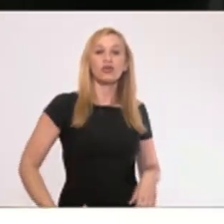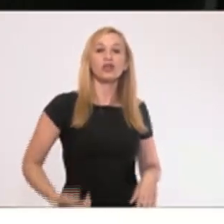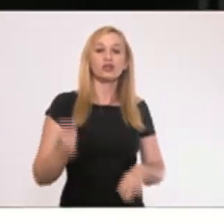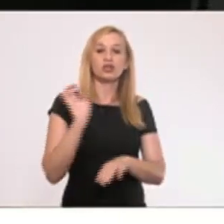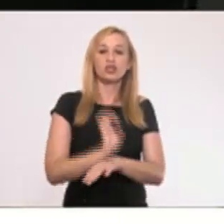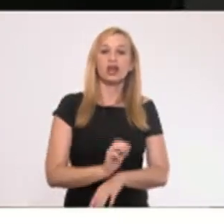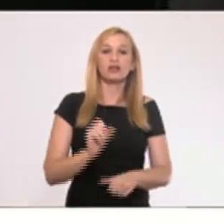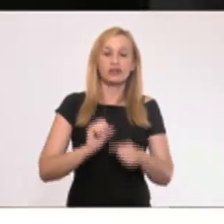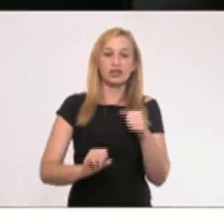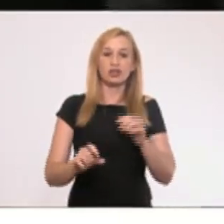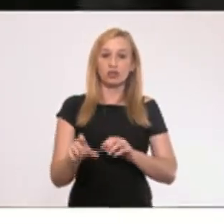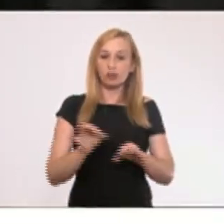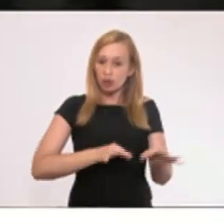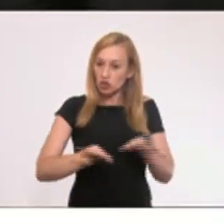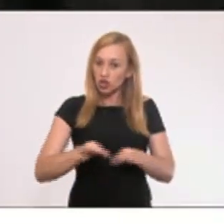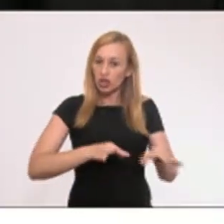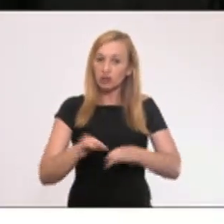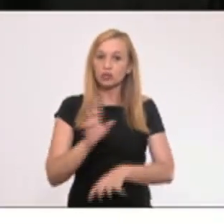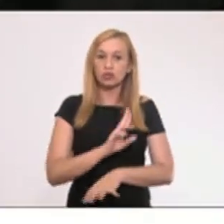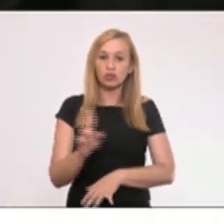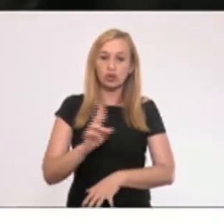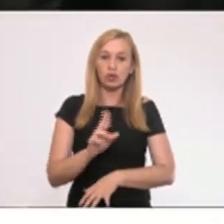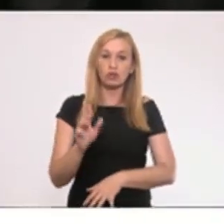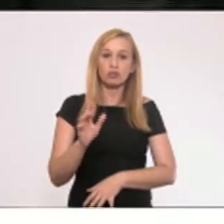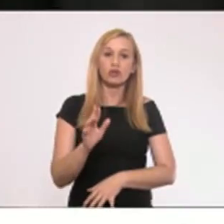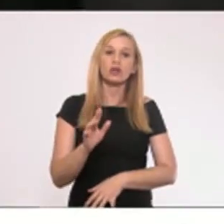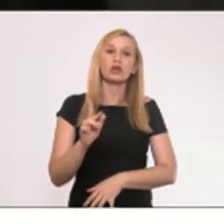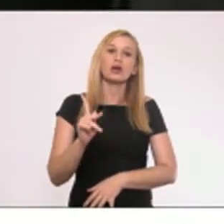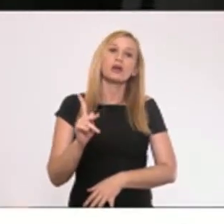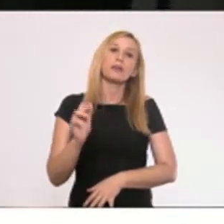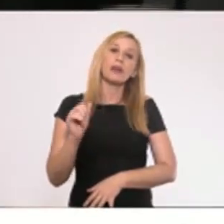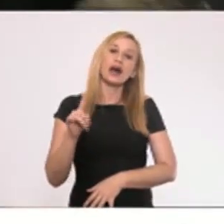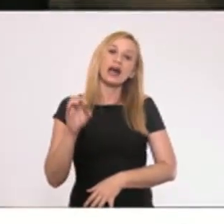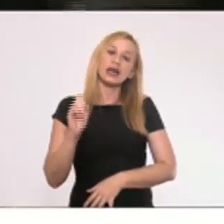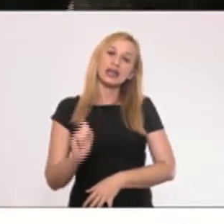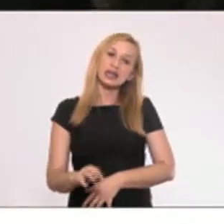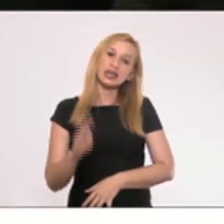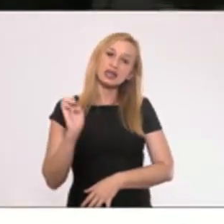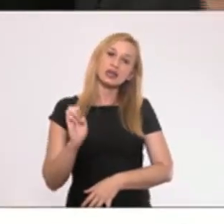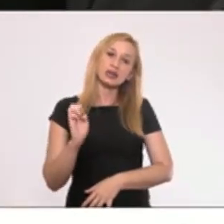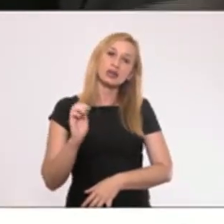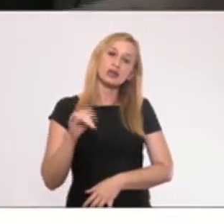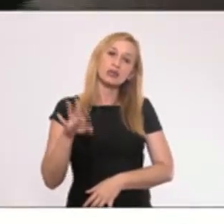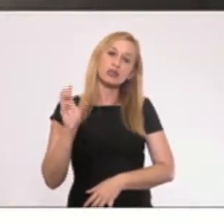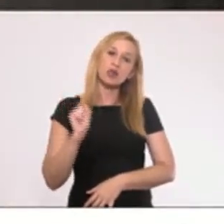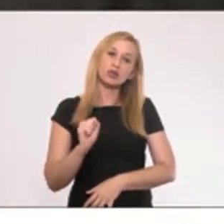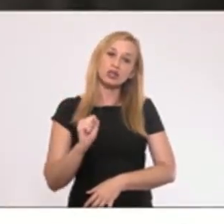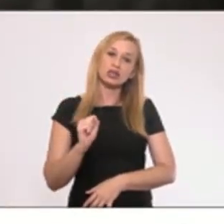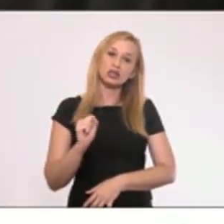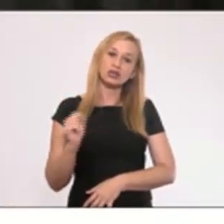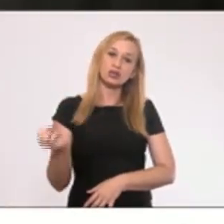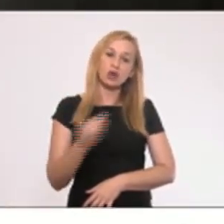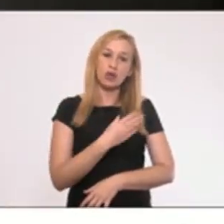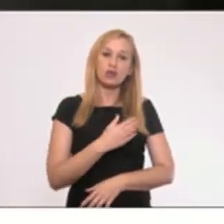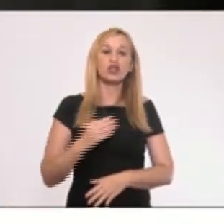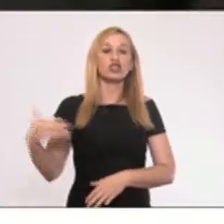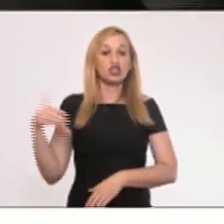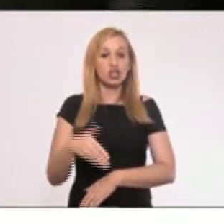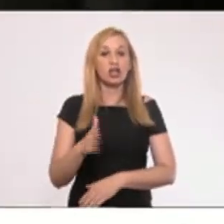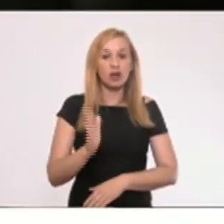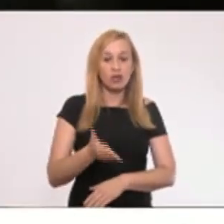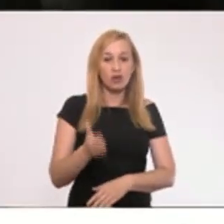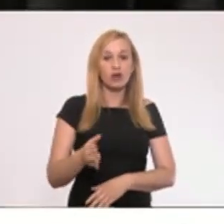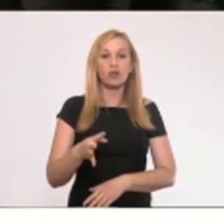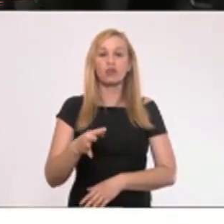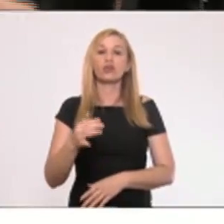fez um projeto chamado Parque Bossa Nova, e chega agora o governador com o prefeito, sem problema nenhum, mas